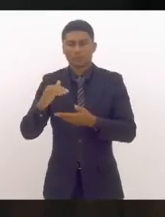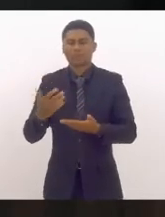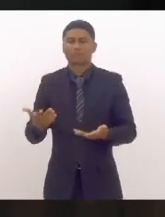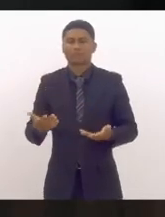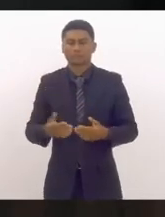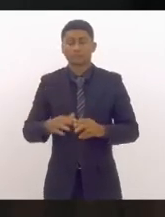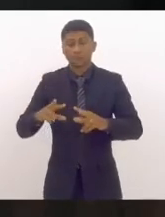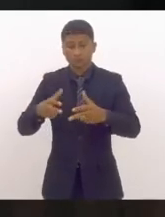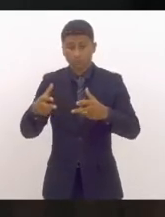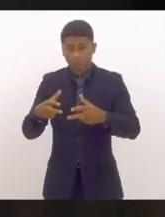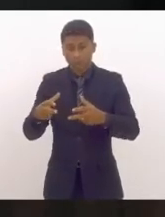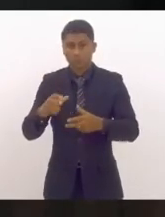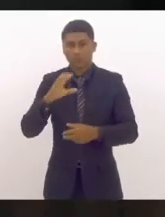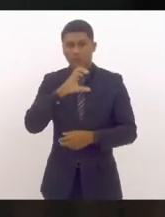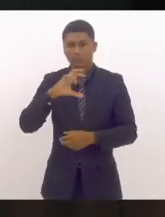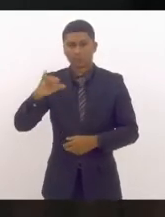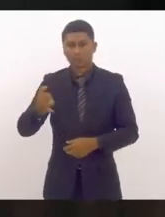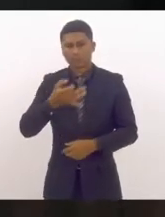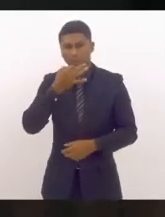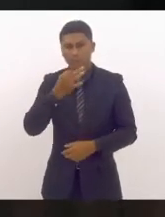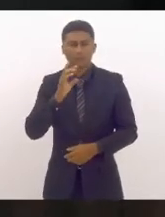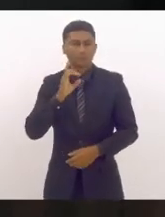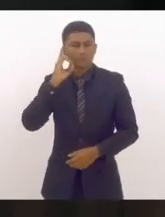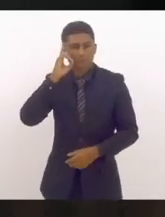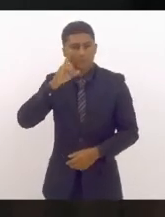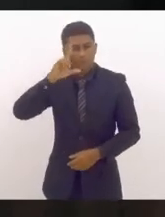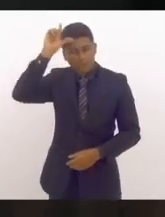parecer pela Comissão de Constituição e Justiça, deputado Luiz Paulo.